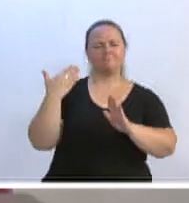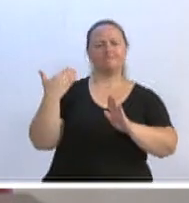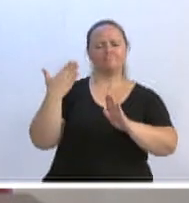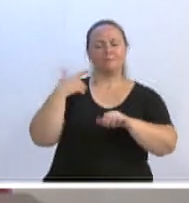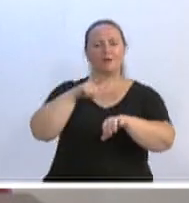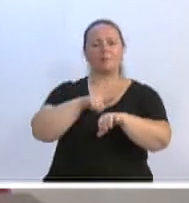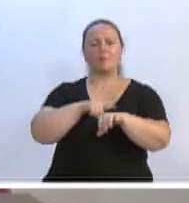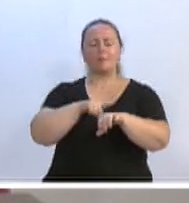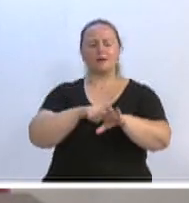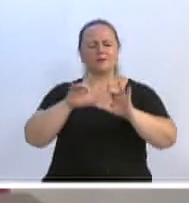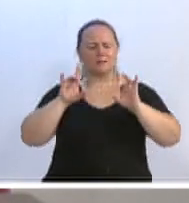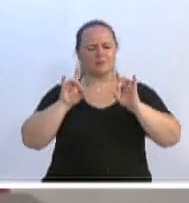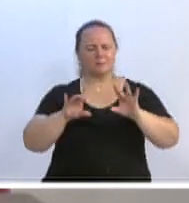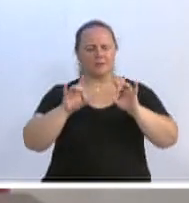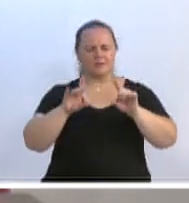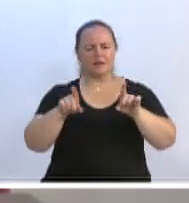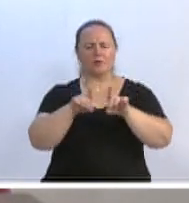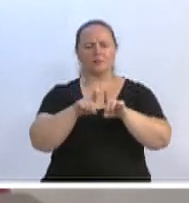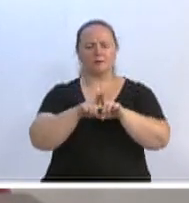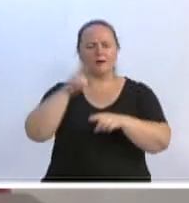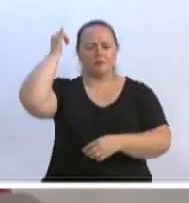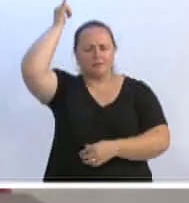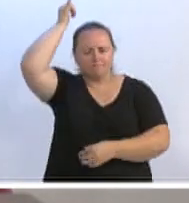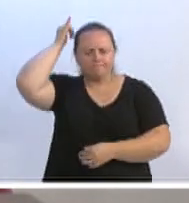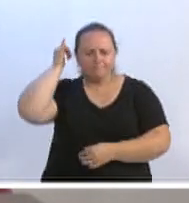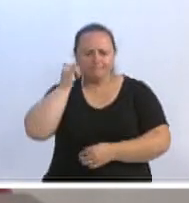singular e profético.